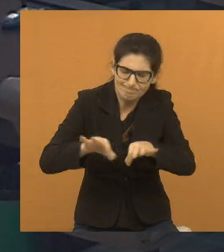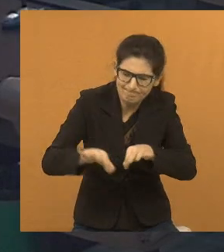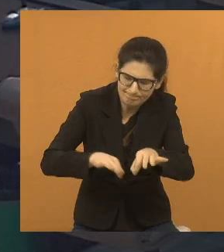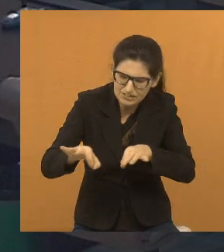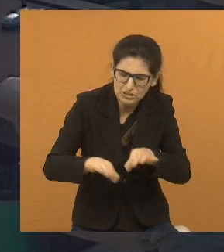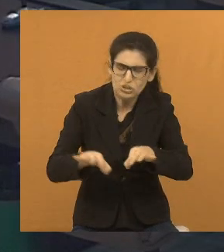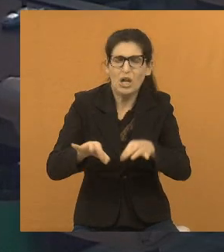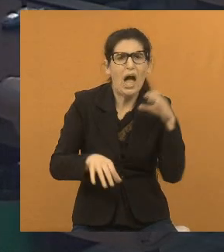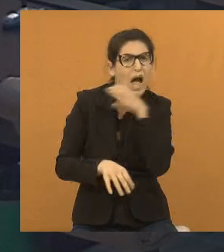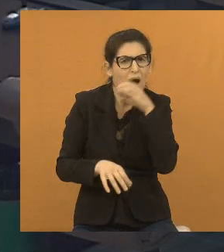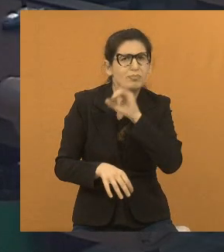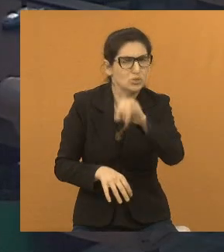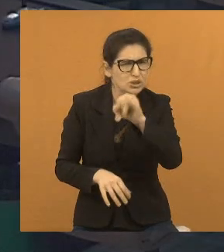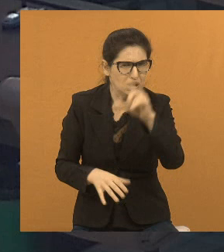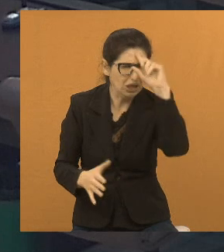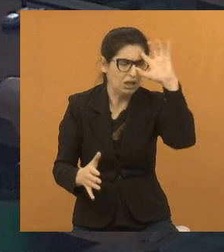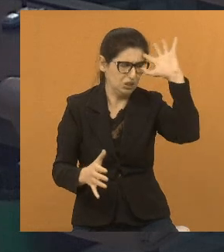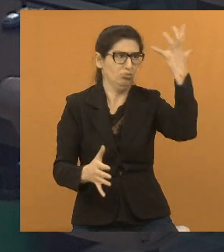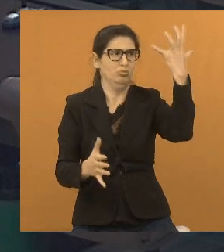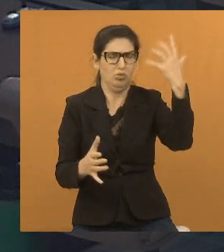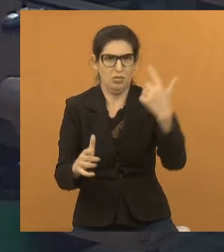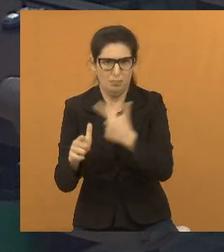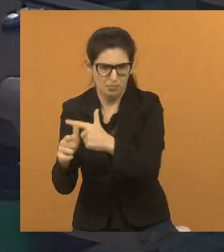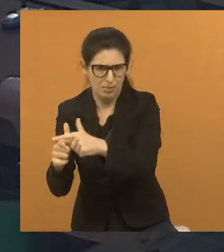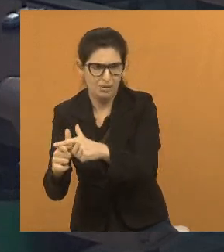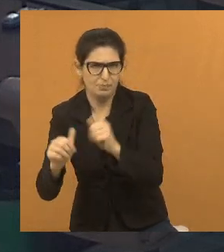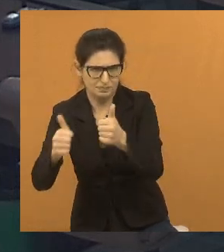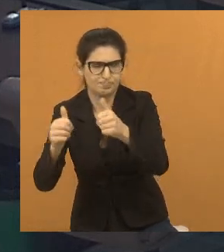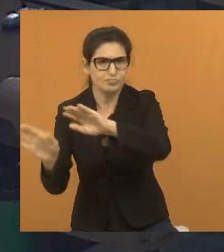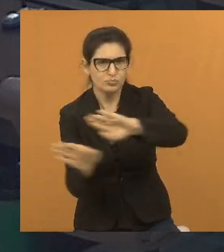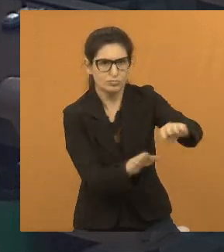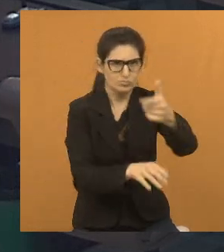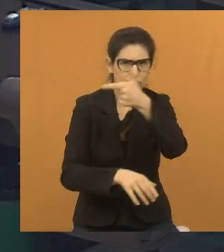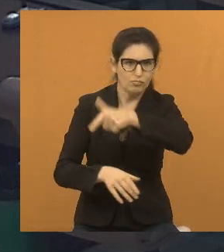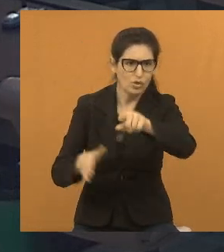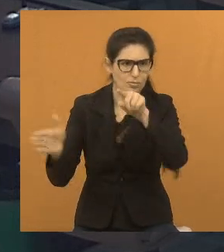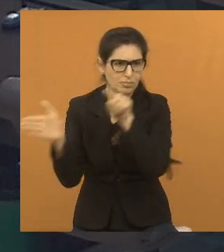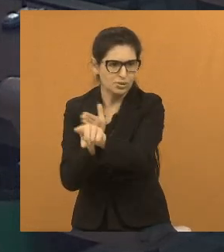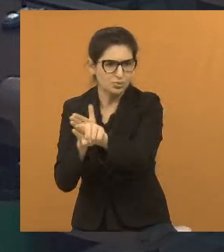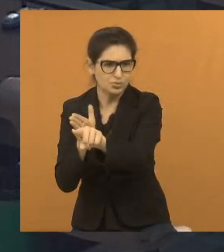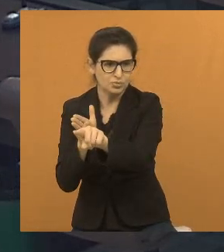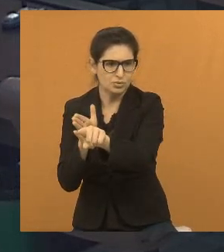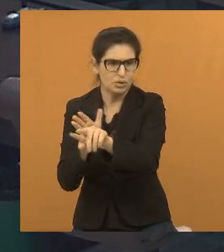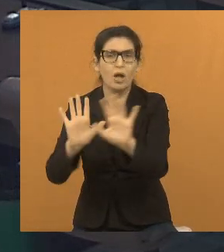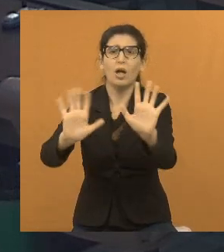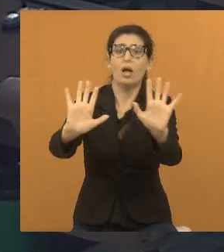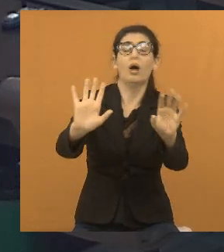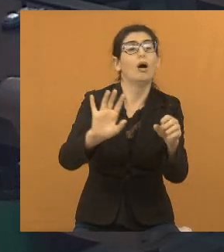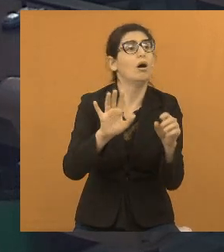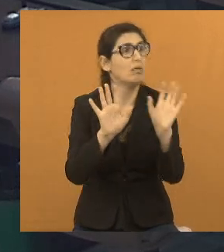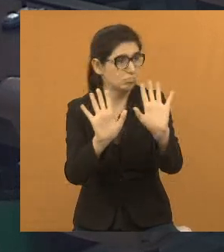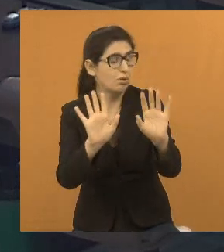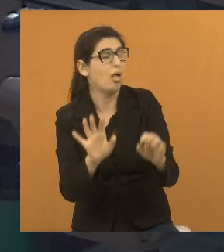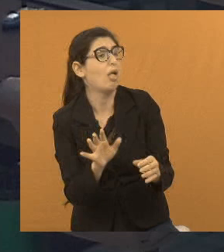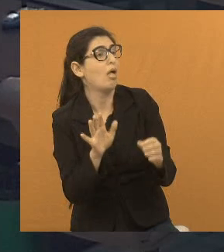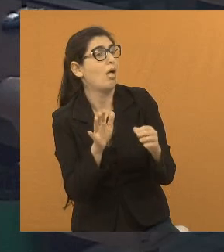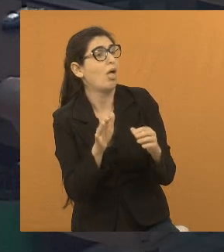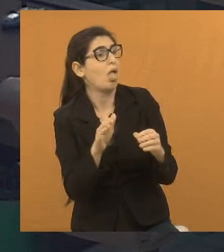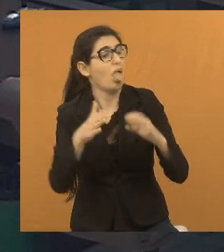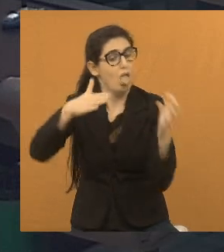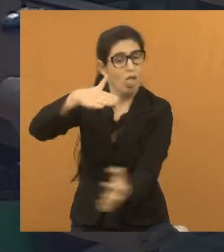Obrigado, doutora Rosana Gravena. A próxima pergunta, Luiz Paulo. Pois não, Rosa. Eu gostaria que o